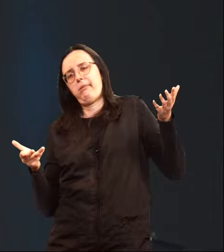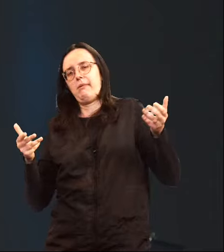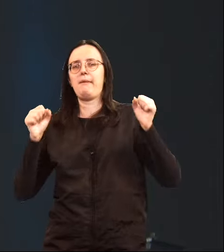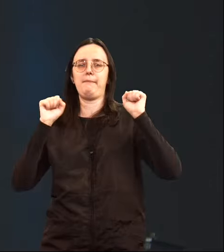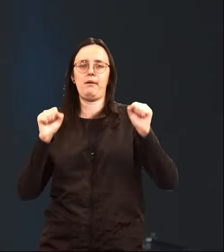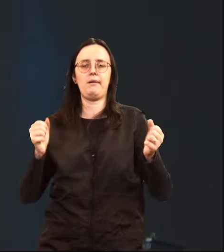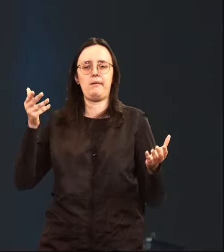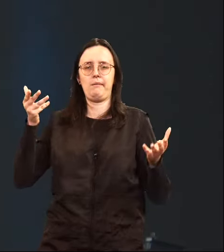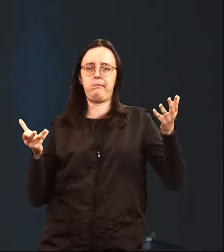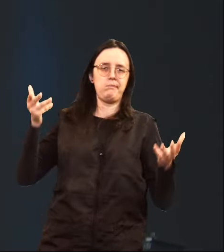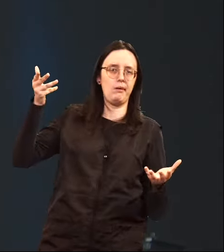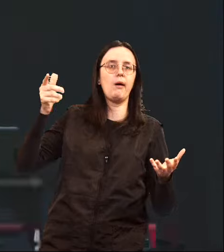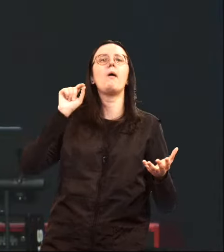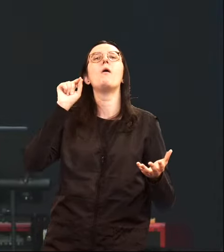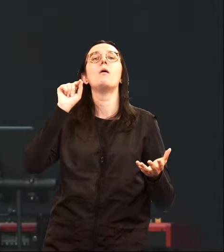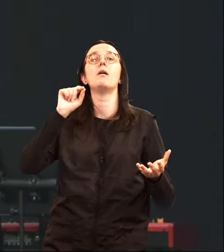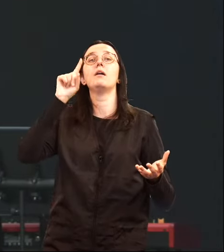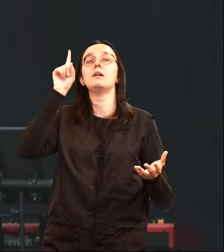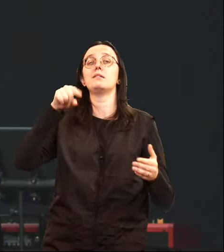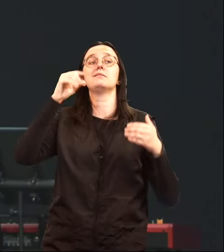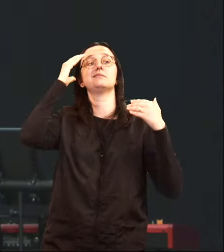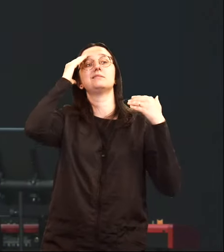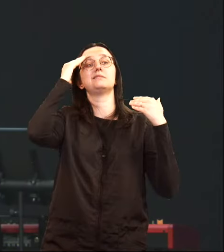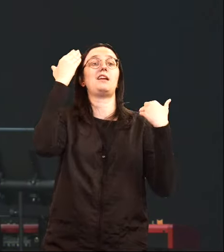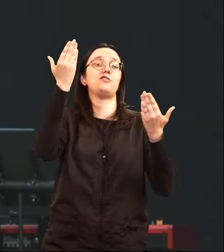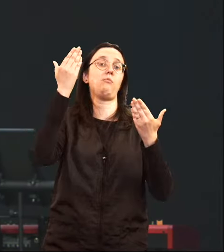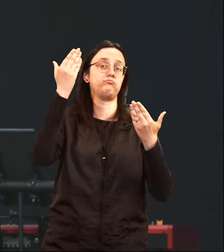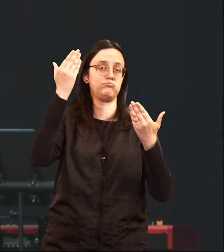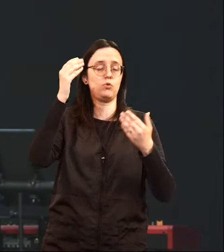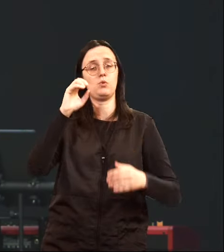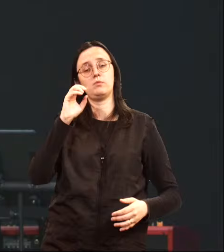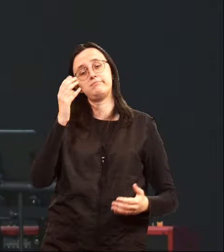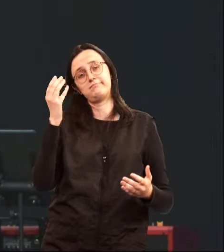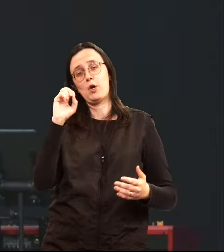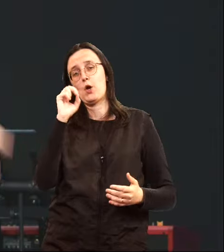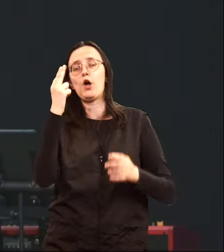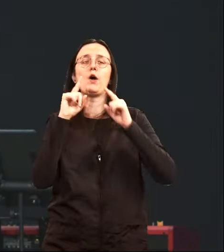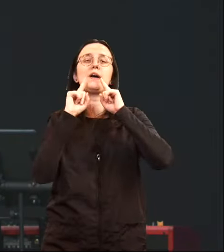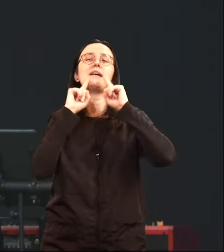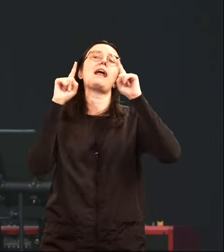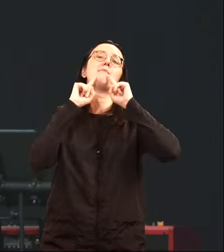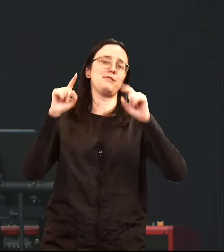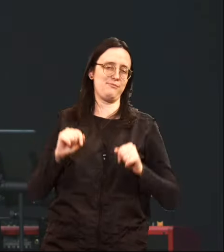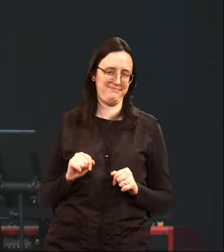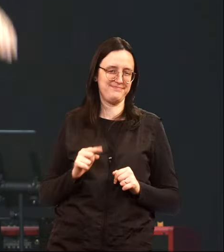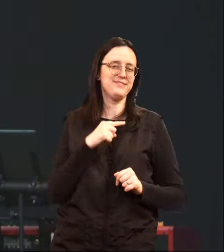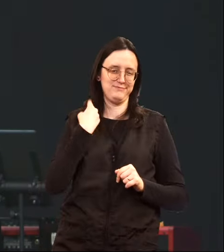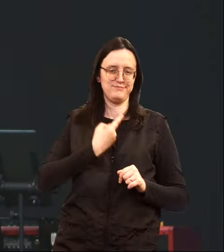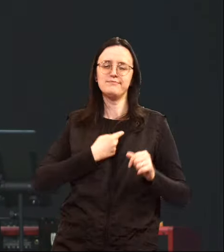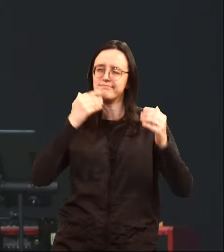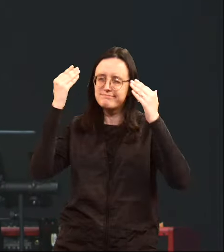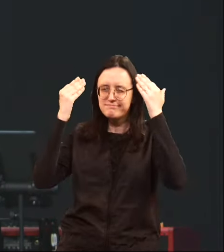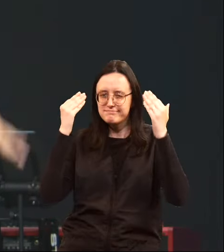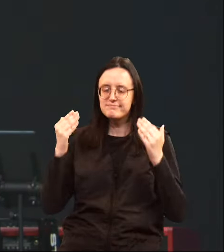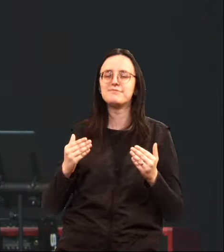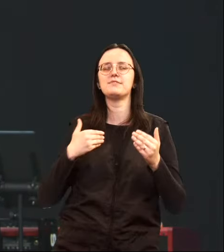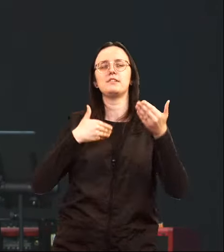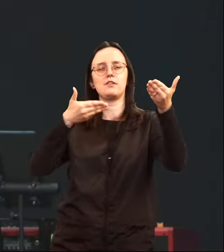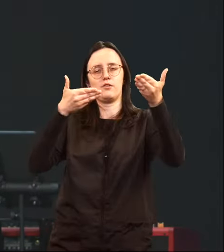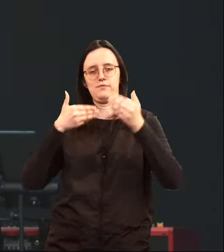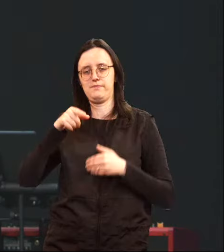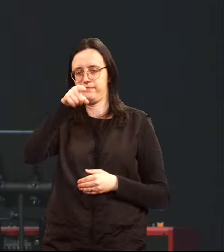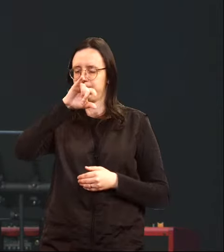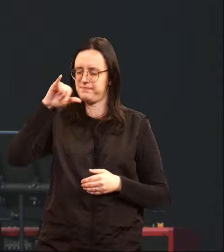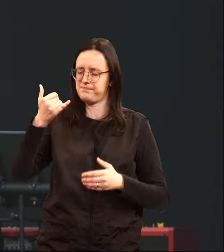A balança da gratidão ou da reclamação. A gente vai falar um pouquinho. Quero te convidar hoje